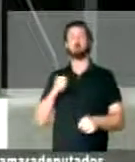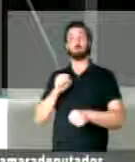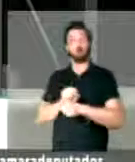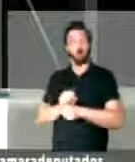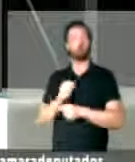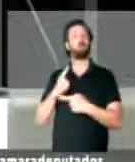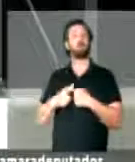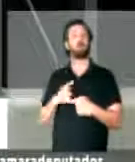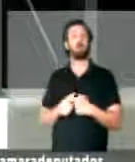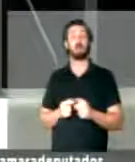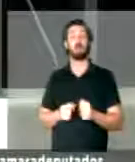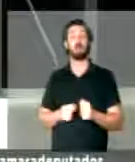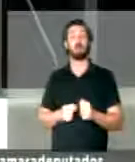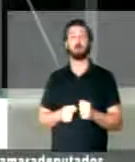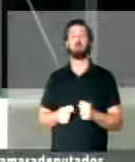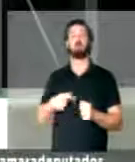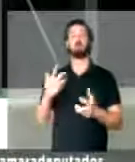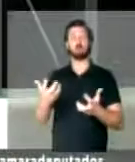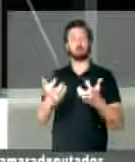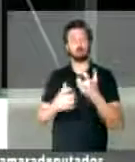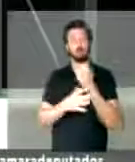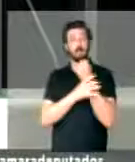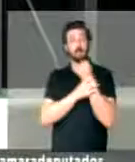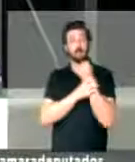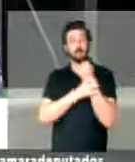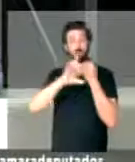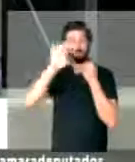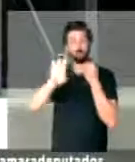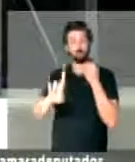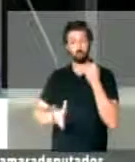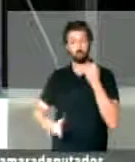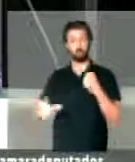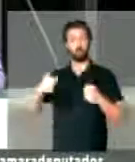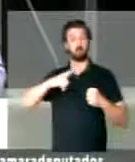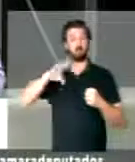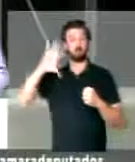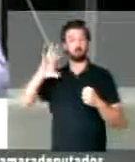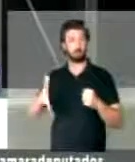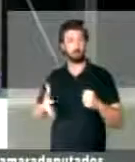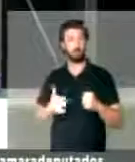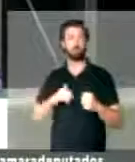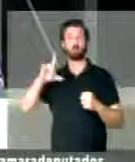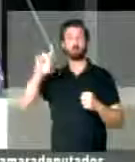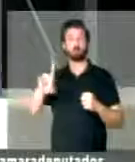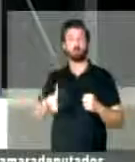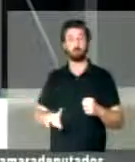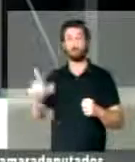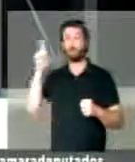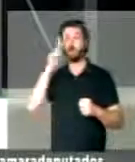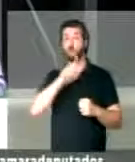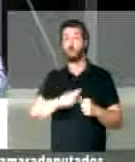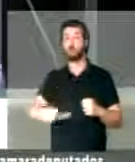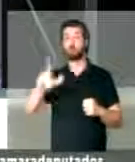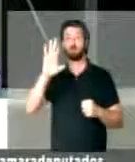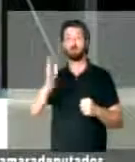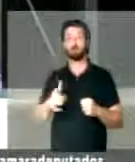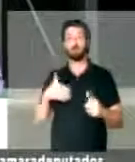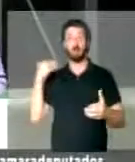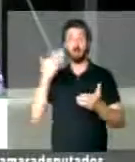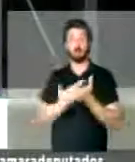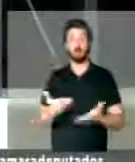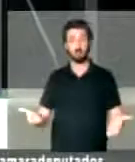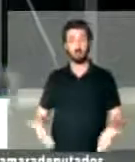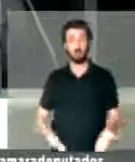porque queremos garantir os direitos adquiridos, os direitos conquistados até